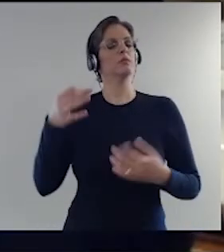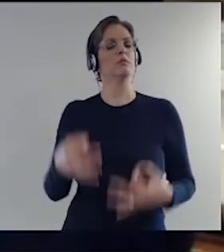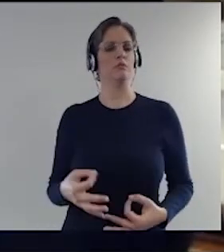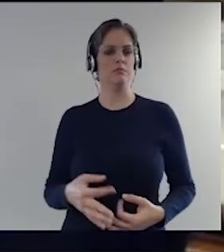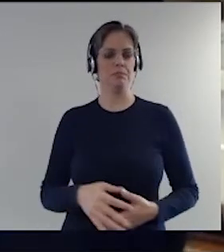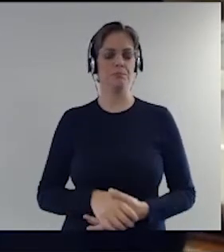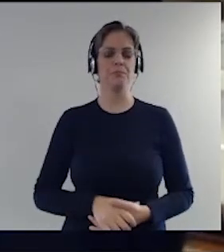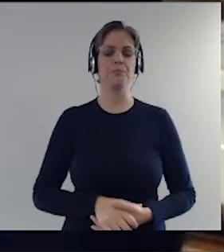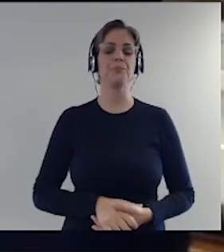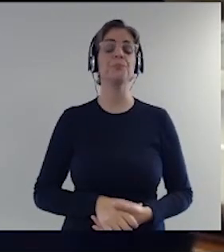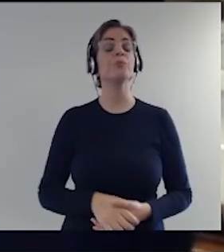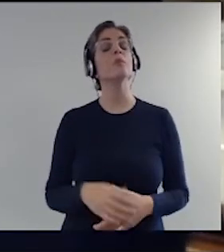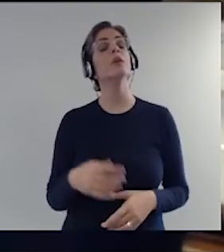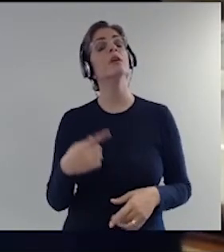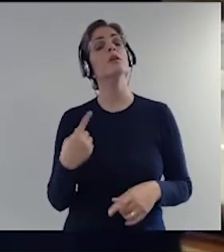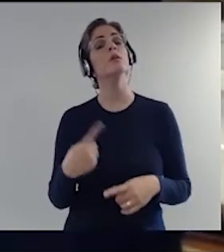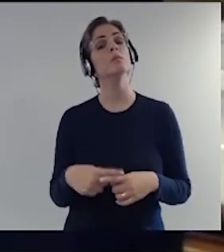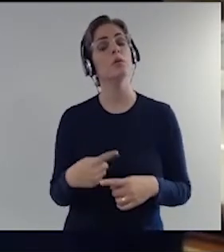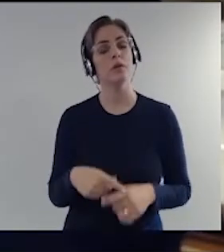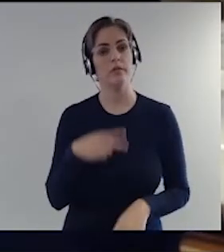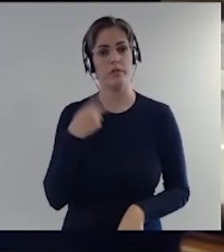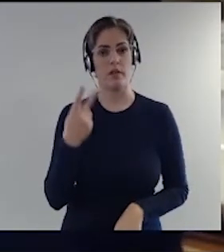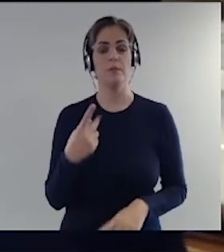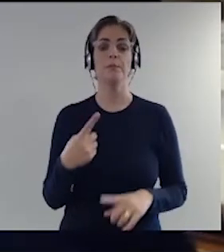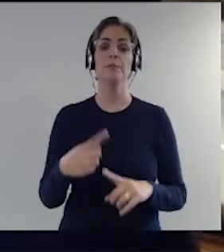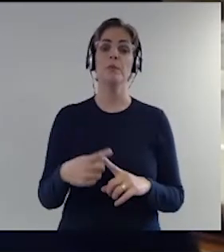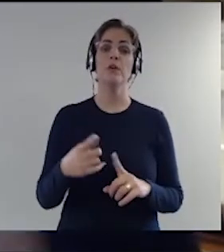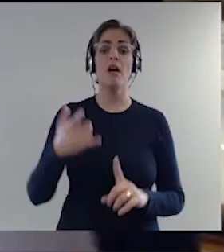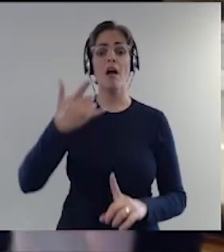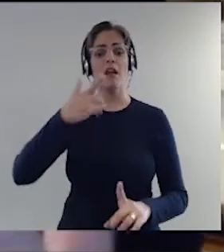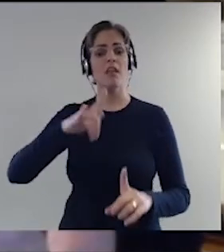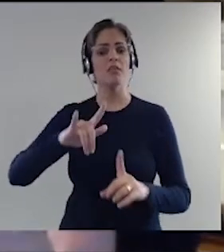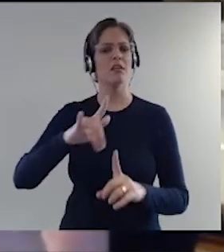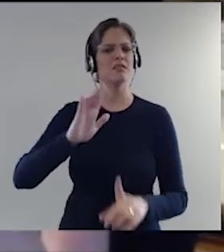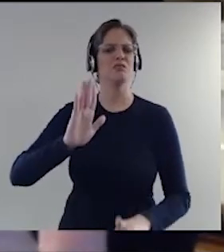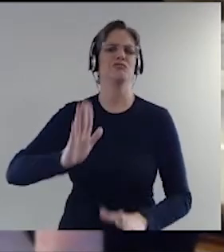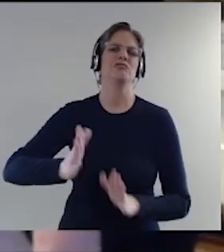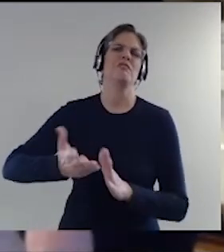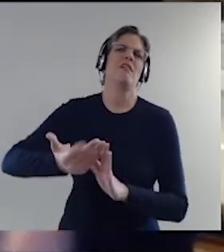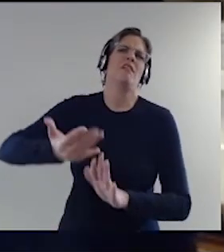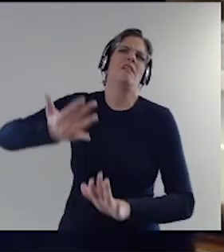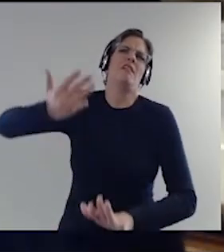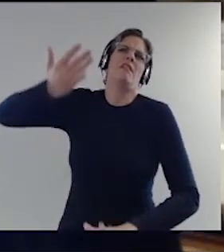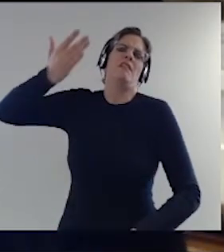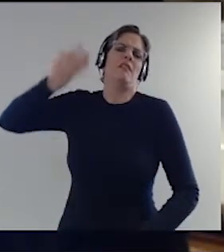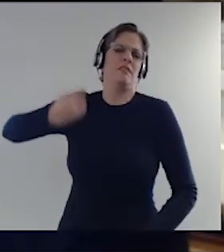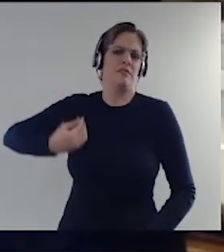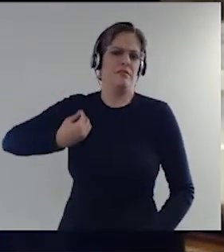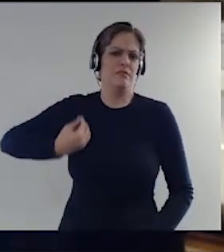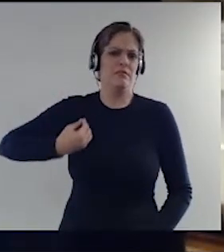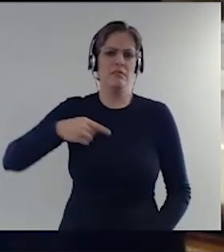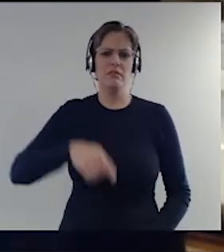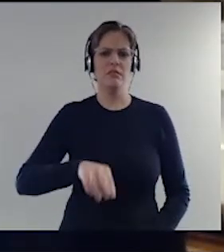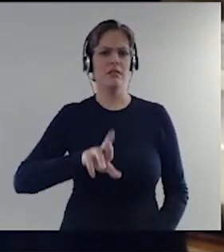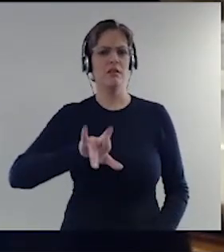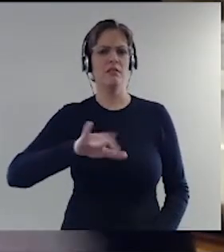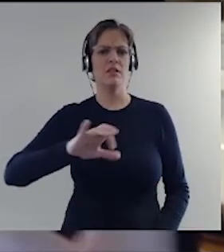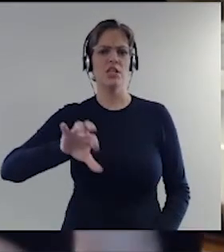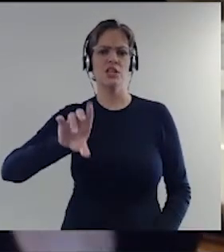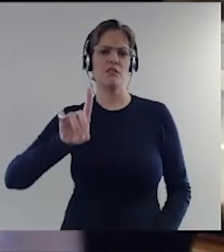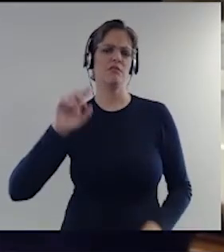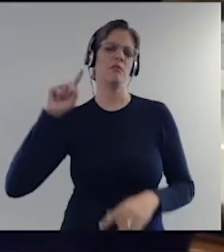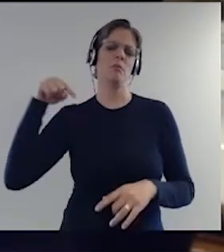faço essa referência? Porque a alienação parental já existe há muitos anos, antes de Richard Gardner. Se